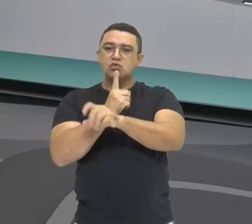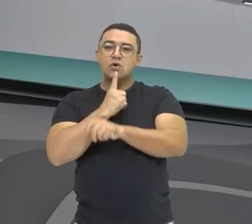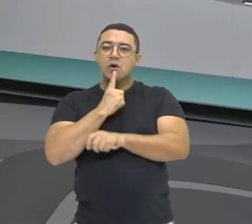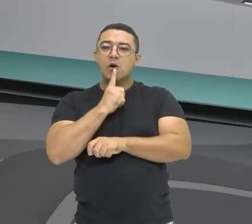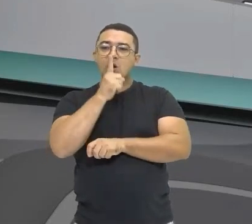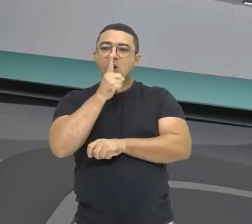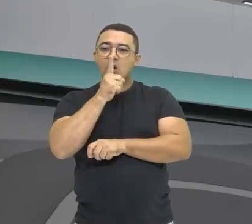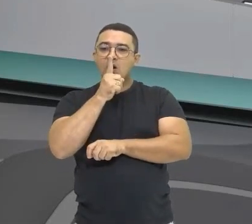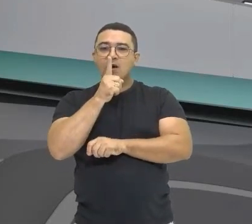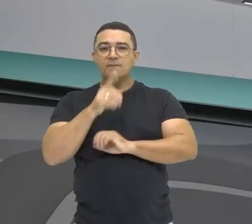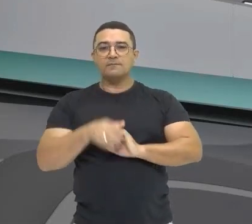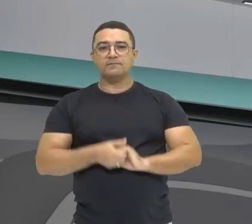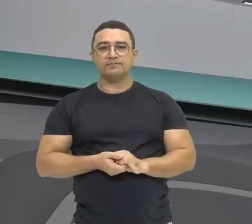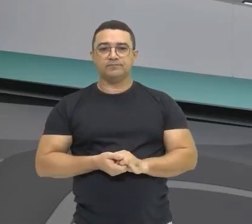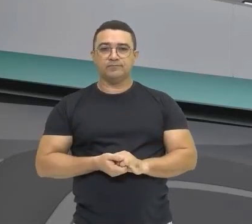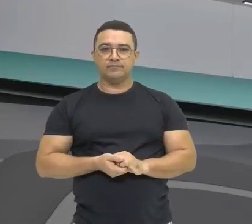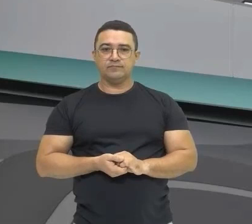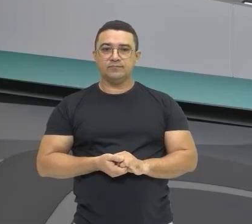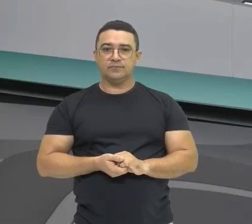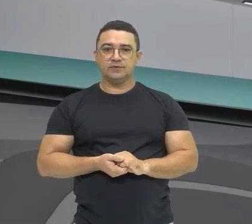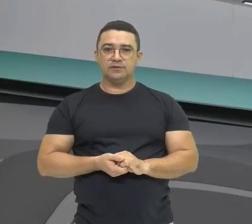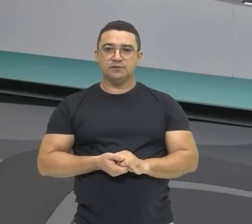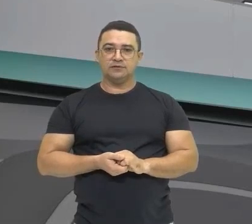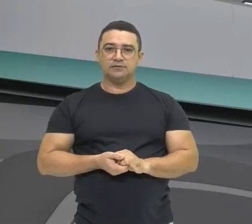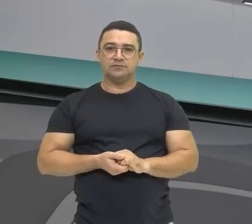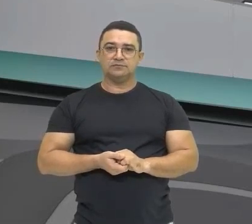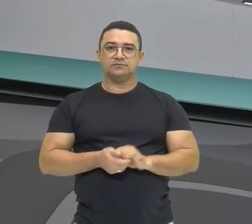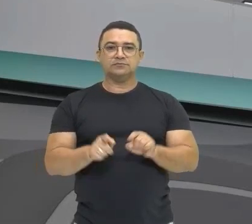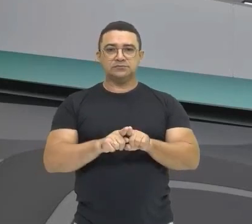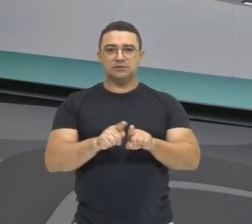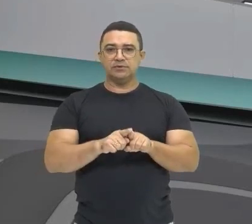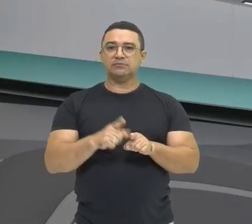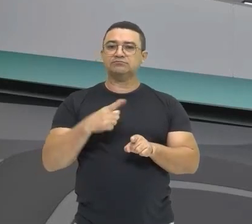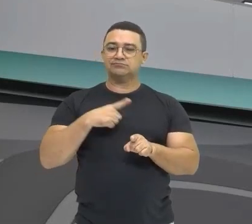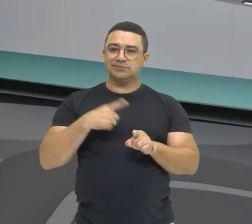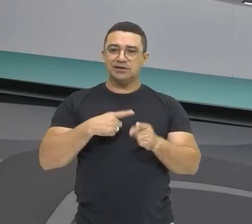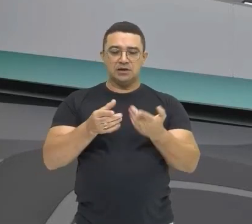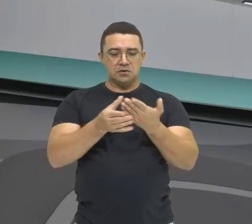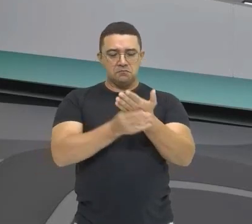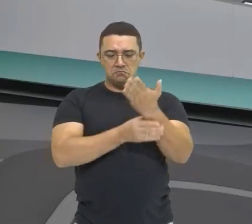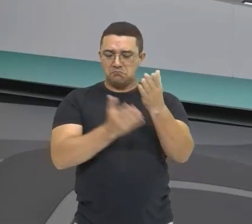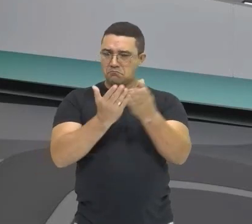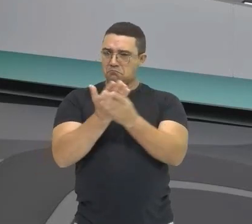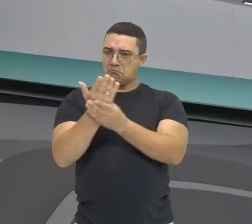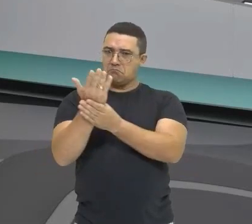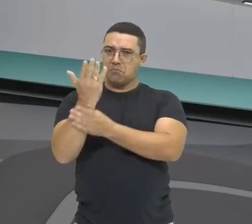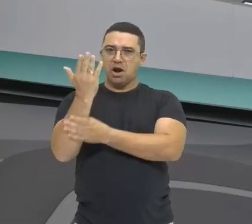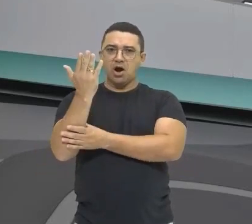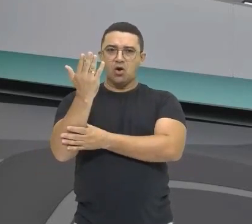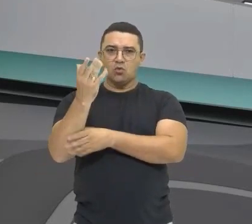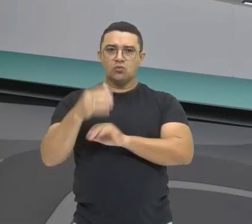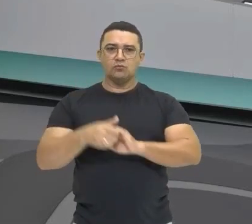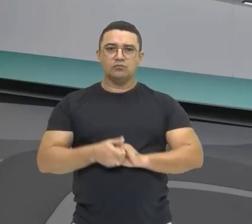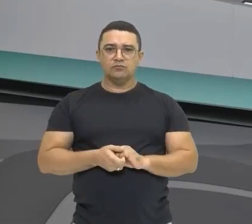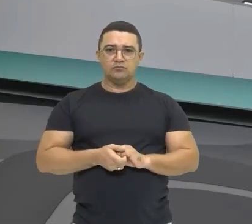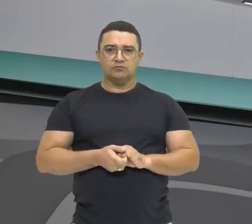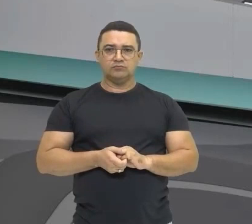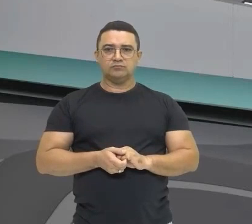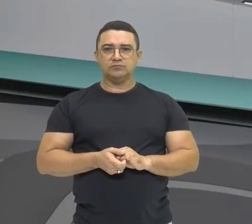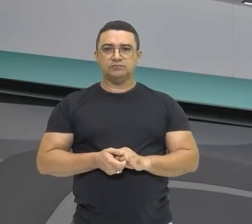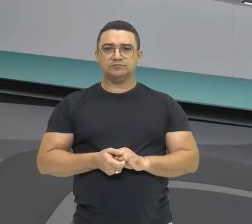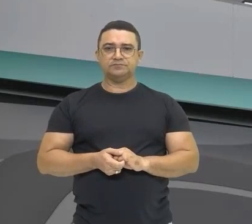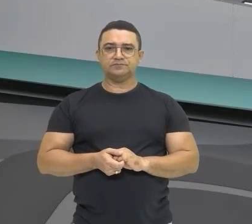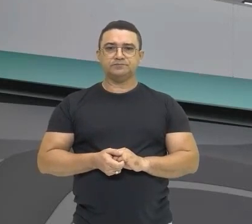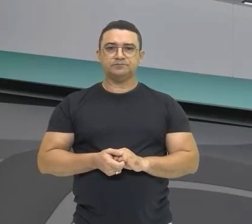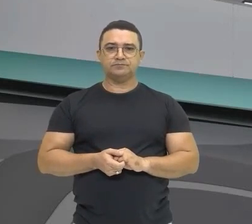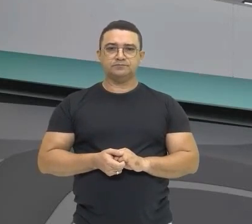verdadeiros. De comprimento de uma mão travessa, de grossura, de um fuso de algodão, essas medidas, né, que ele está